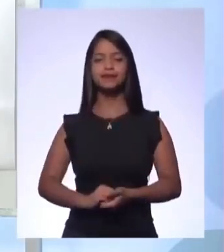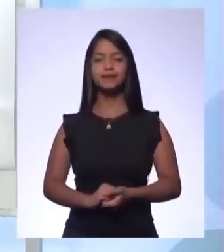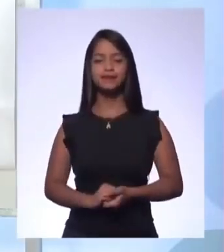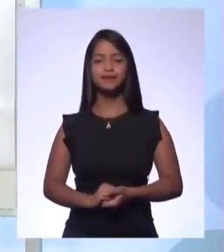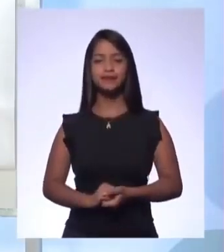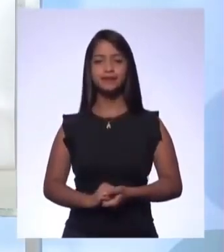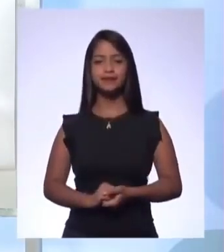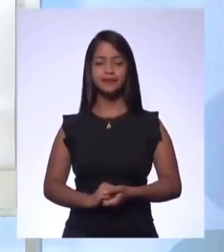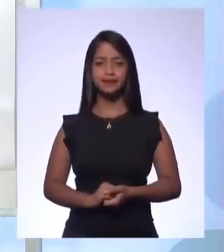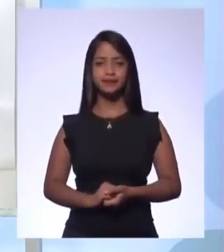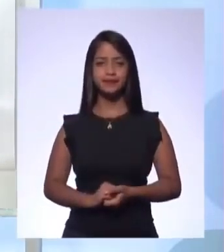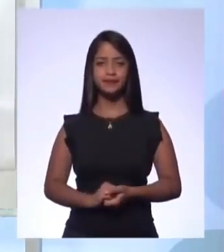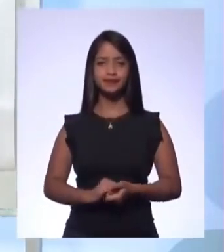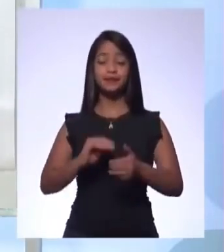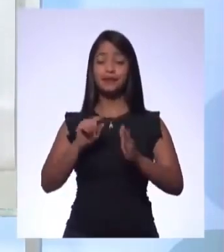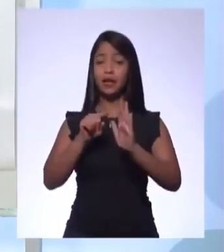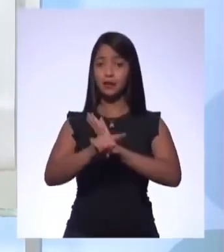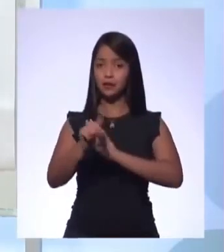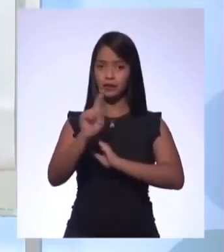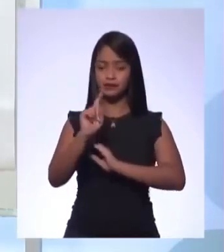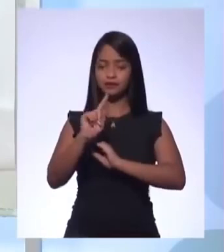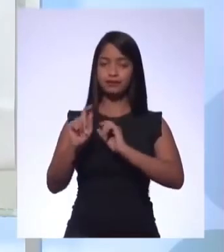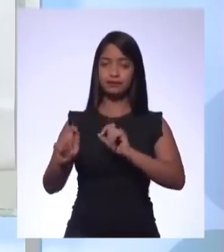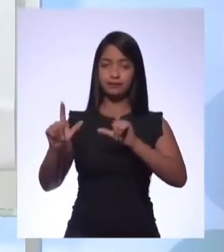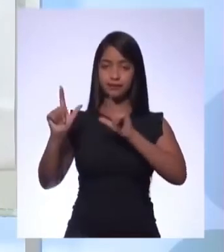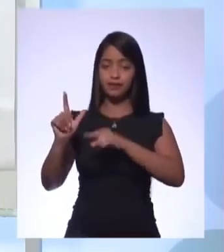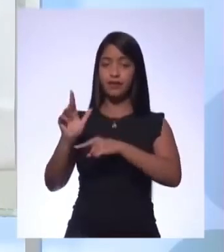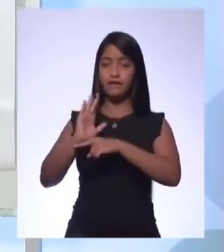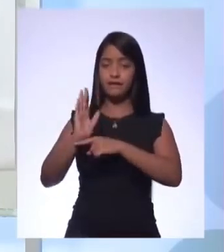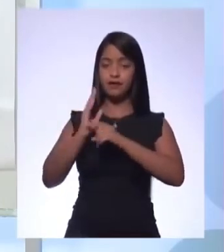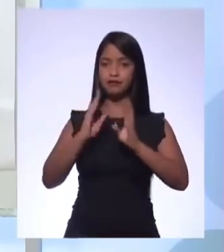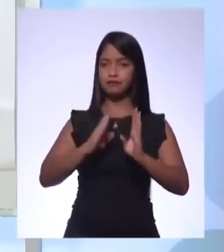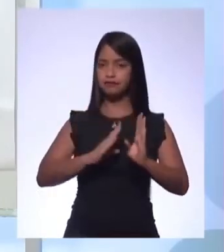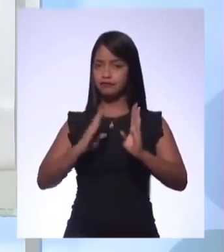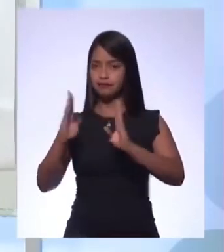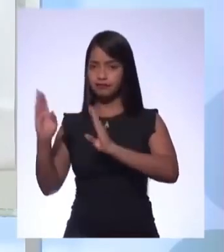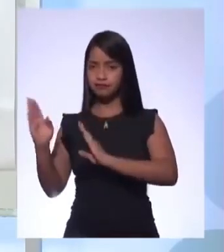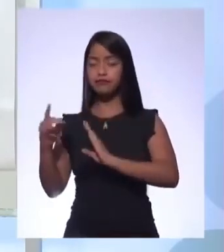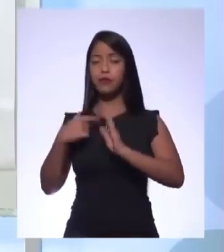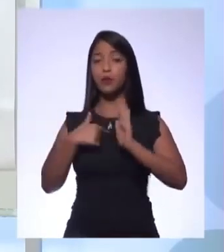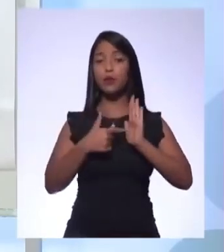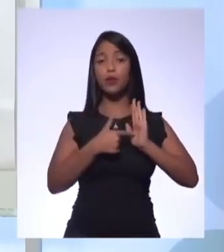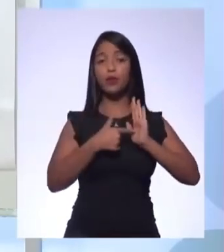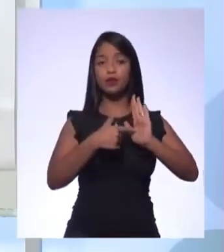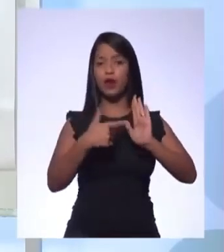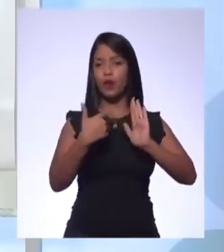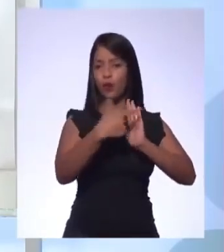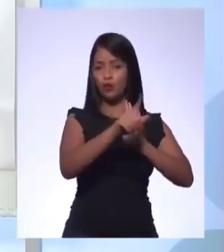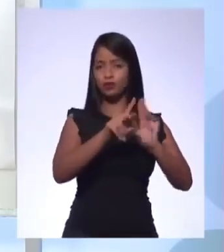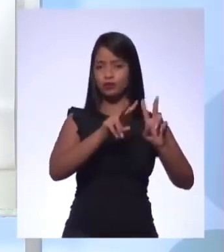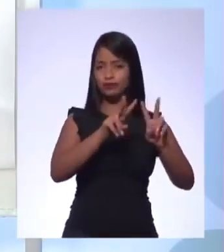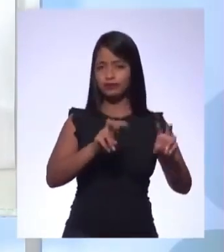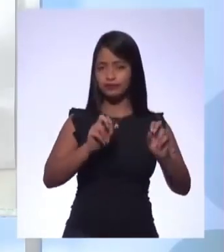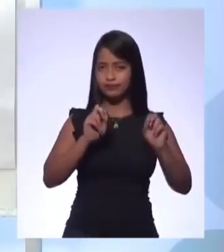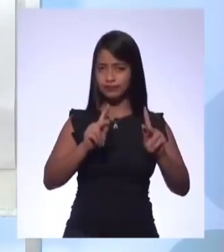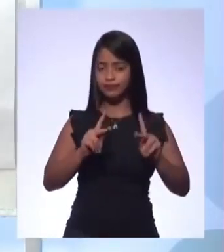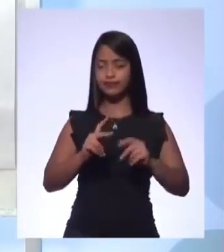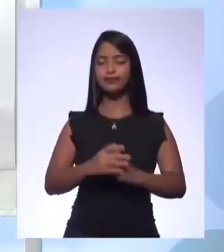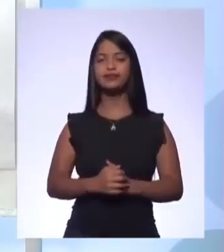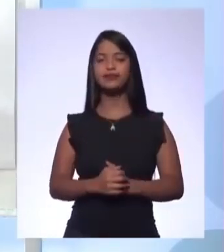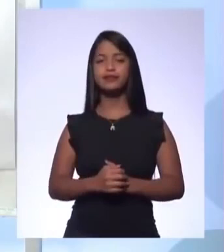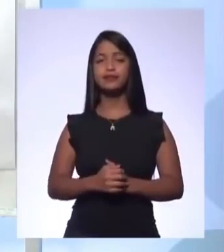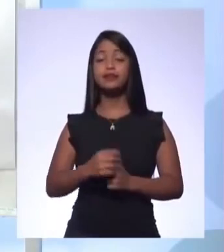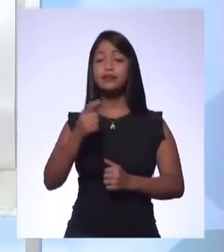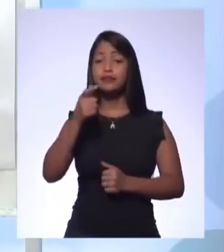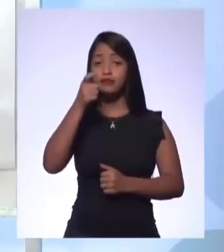uma... Não vamos responder, não. Eu vou mostrar um cartaz que vai dar a definição aí desse vídeo. Tá ok? Assistam